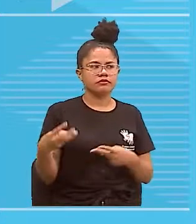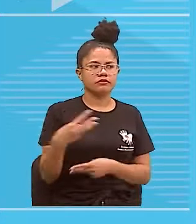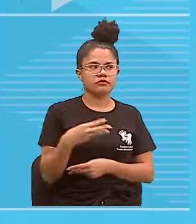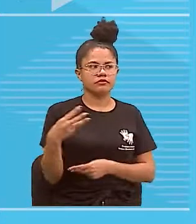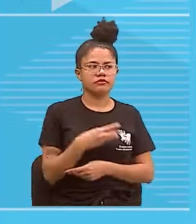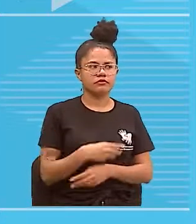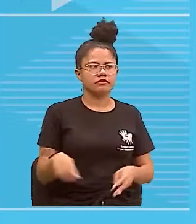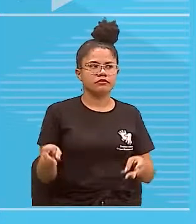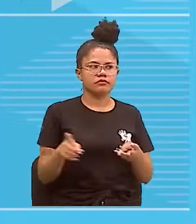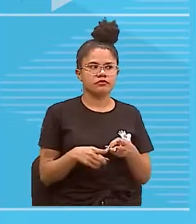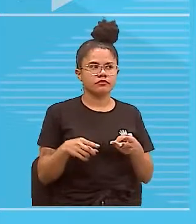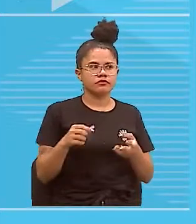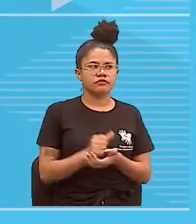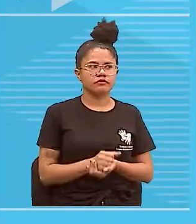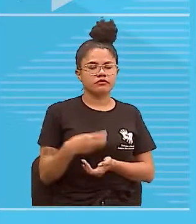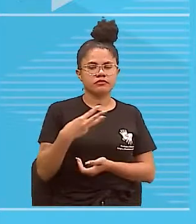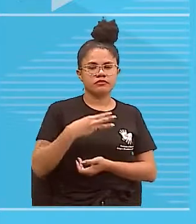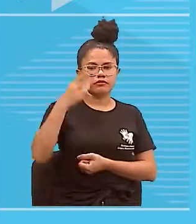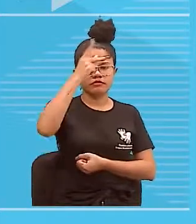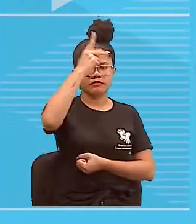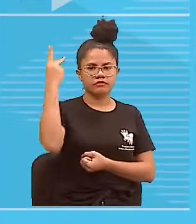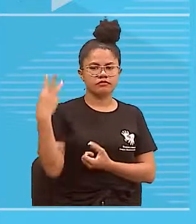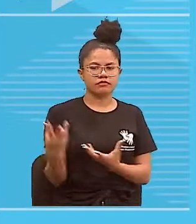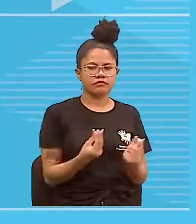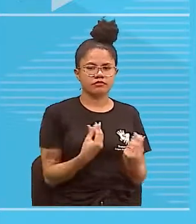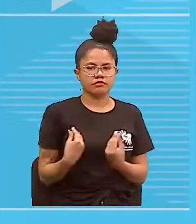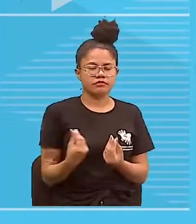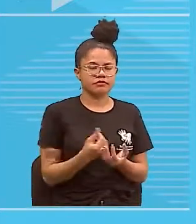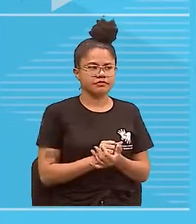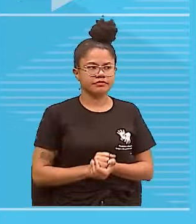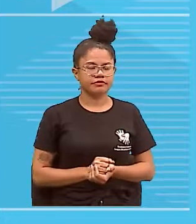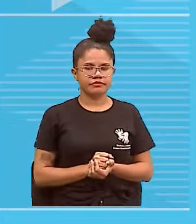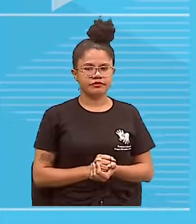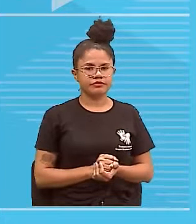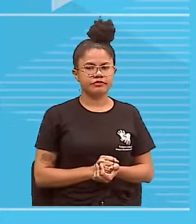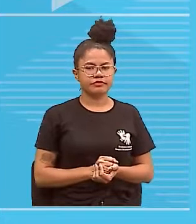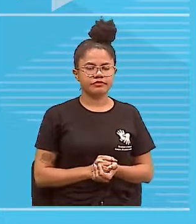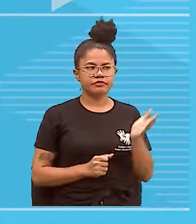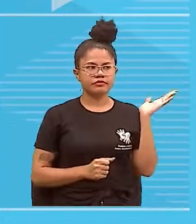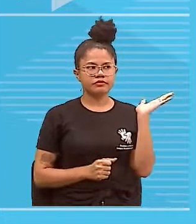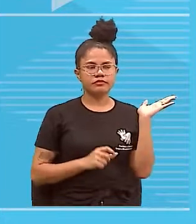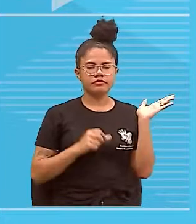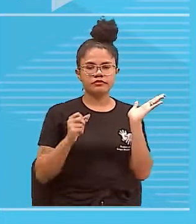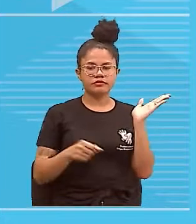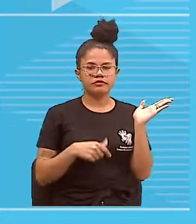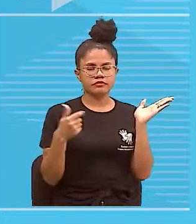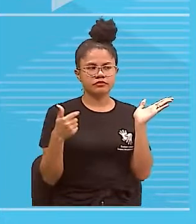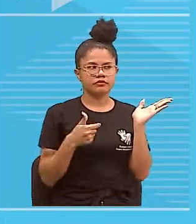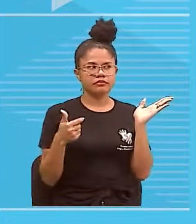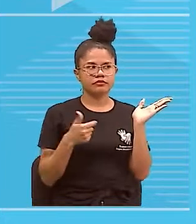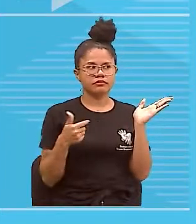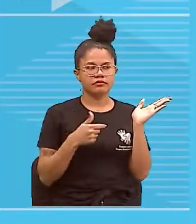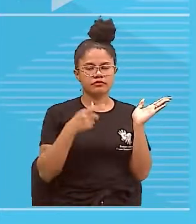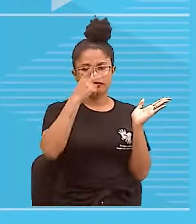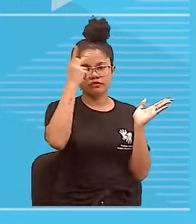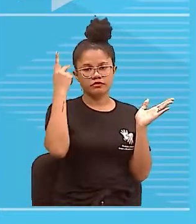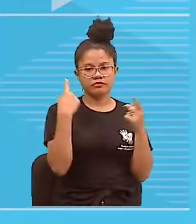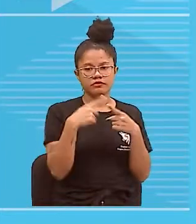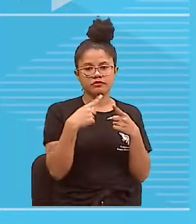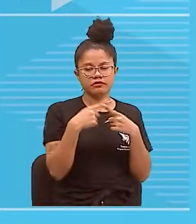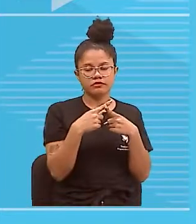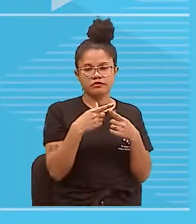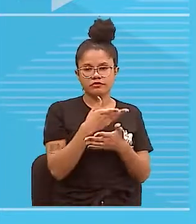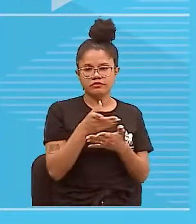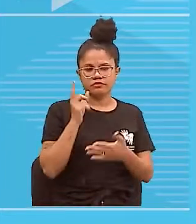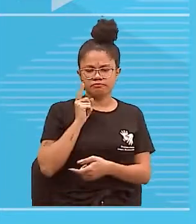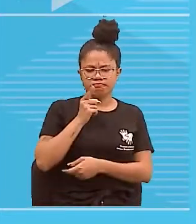falei para vocês agora pouco que o imperativo ele é essencialmente segunda pessoa porque você dá uma